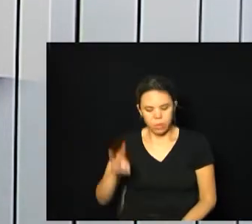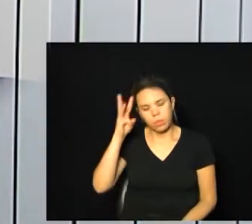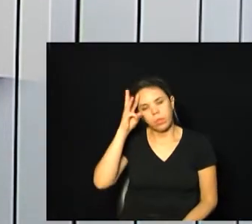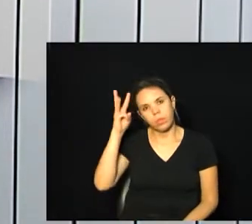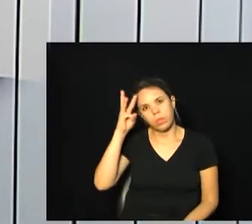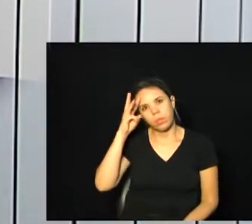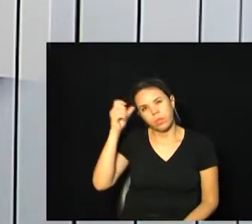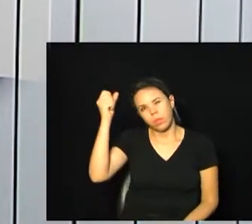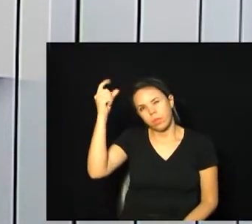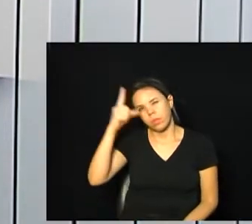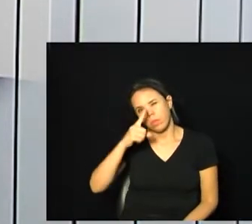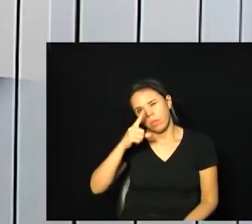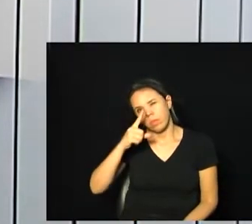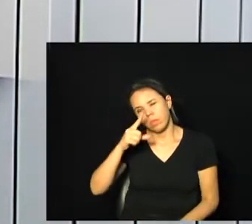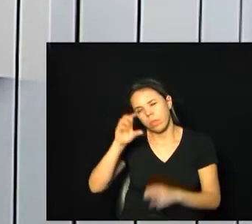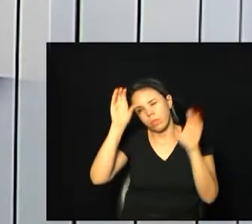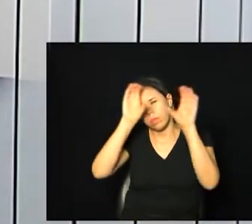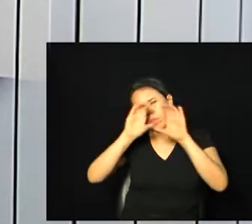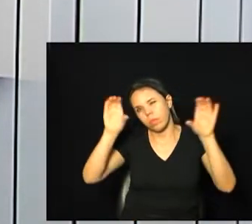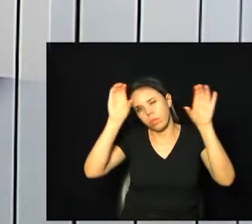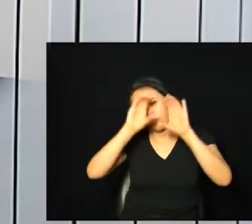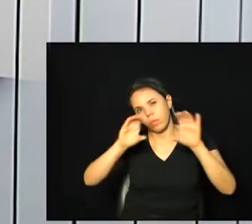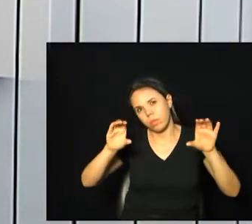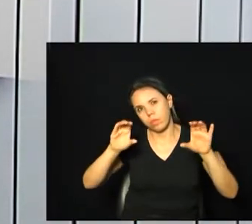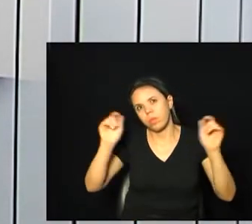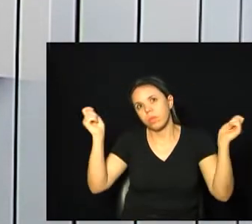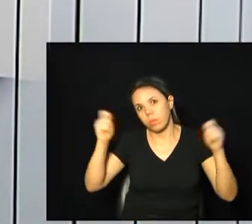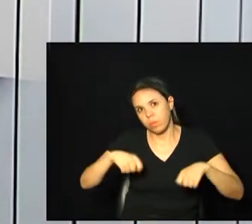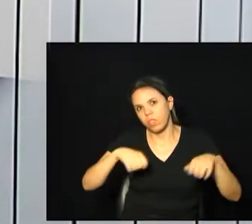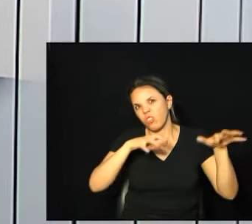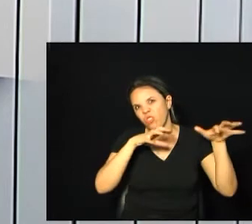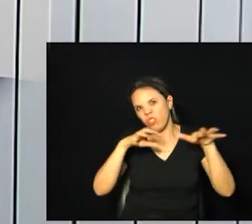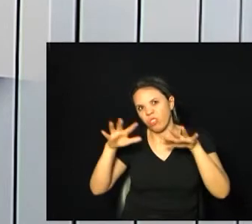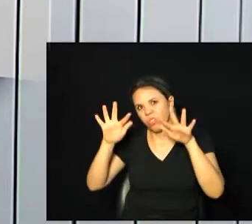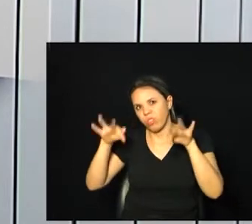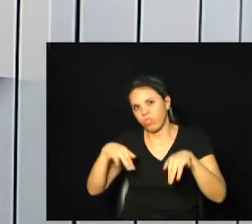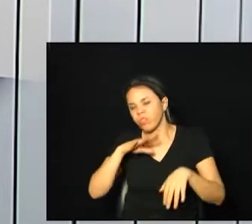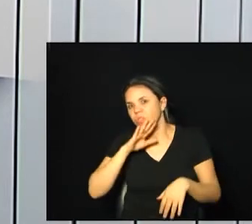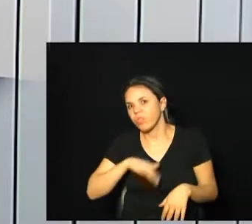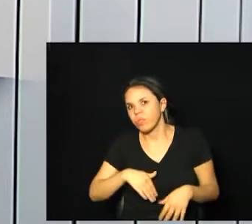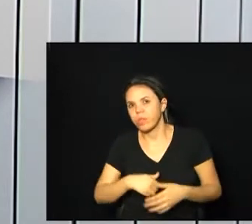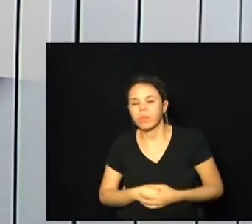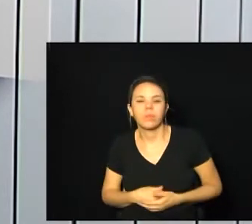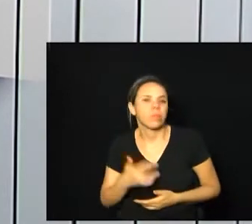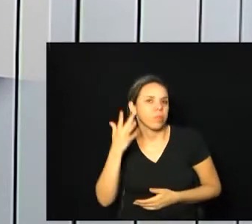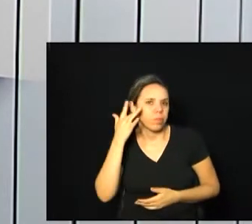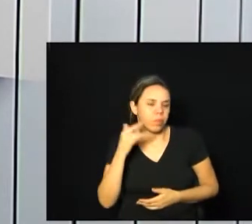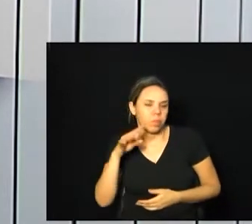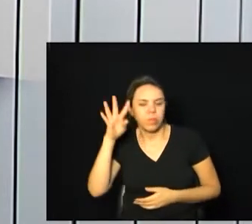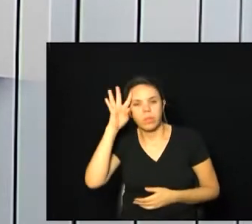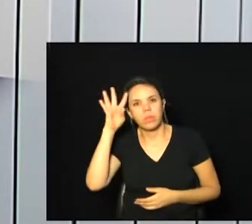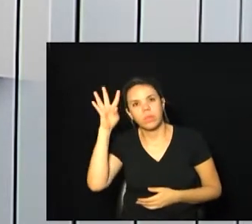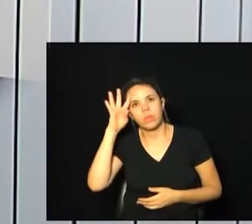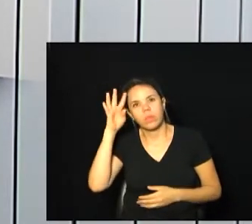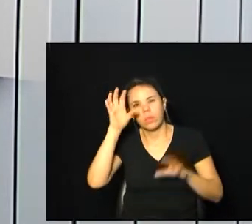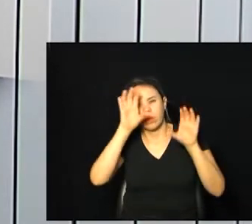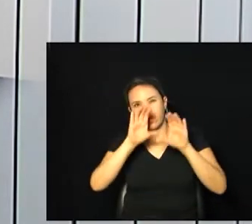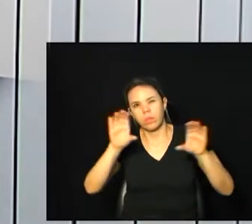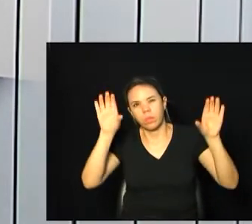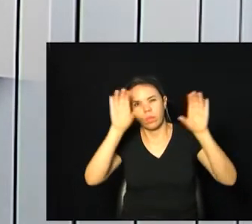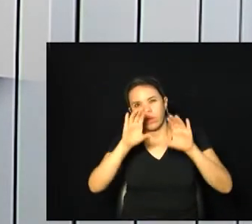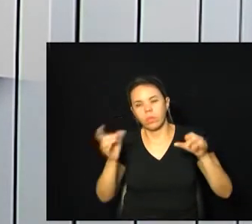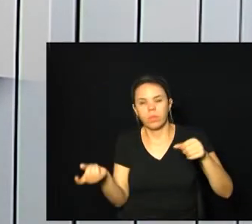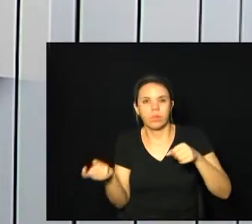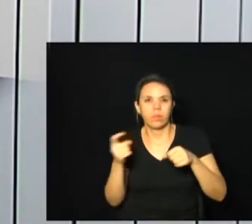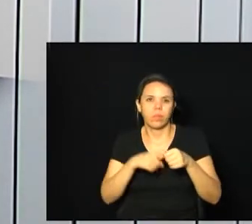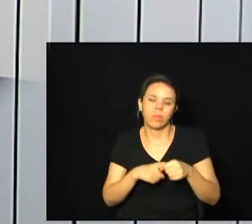Terça-feira de sol entre nuvens e tem previsão de chuva para o fim da tarde, hein? Amanhã, quarta-feira, a nebulosidade